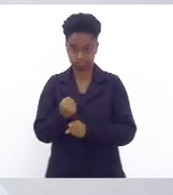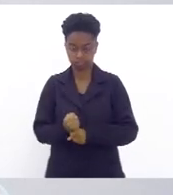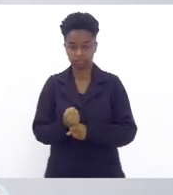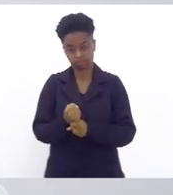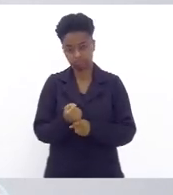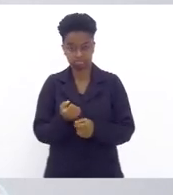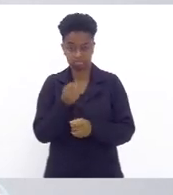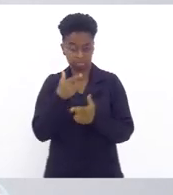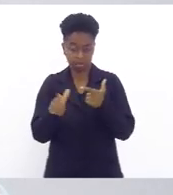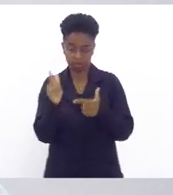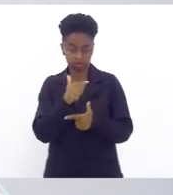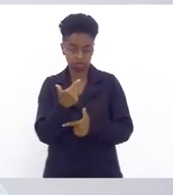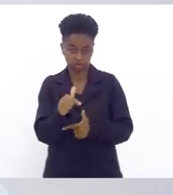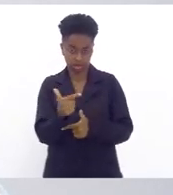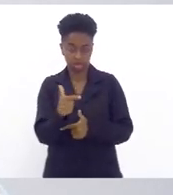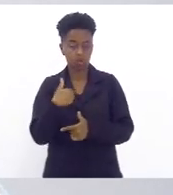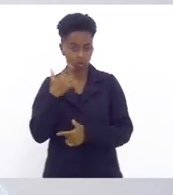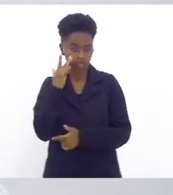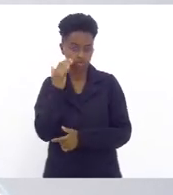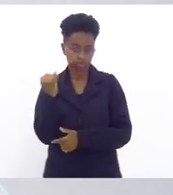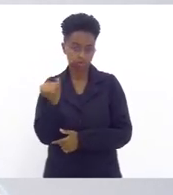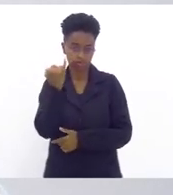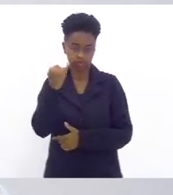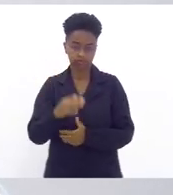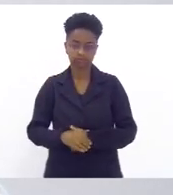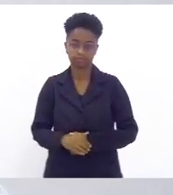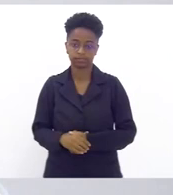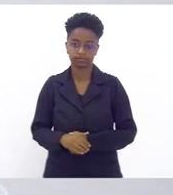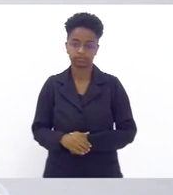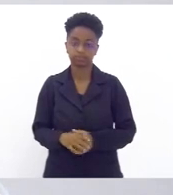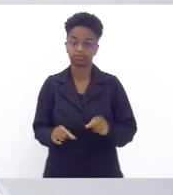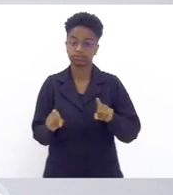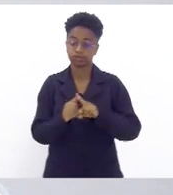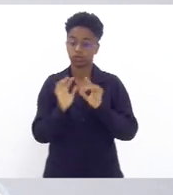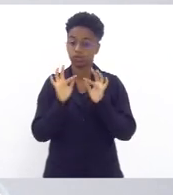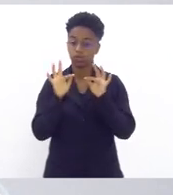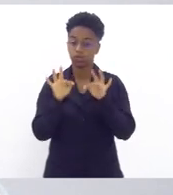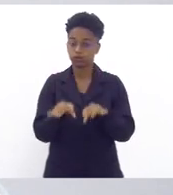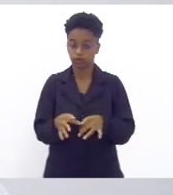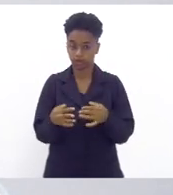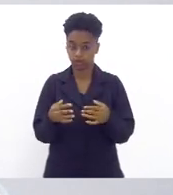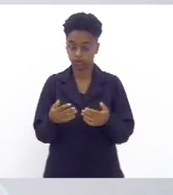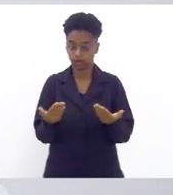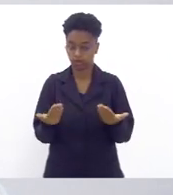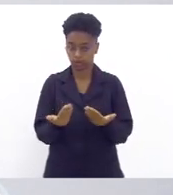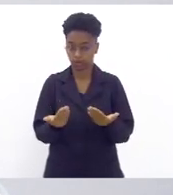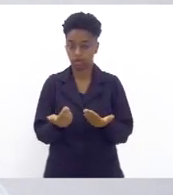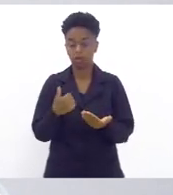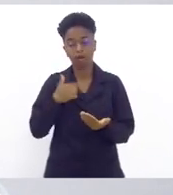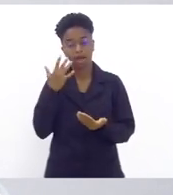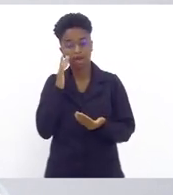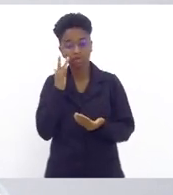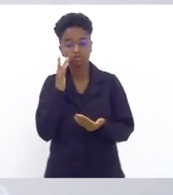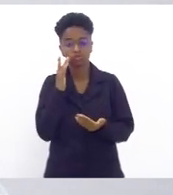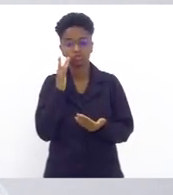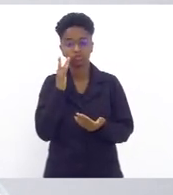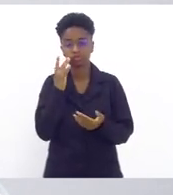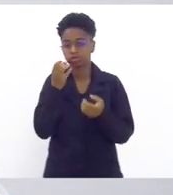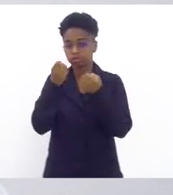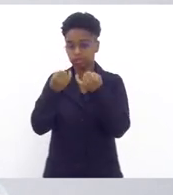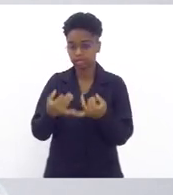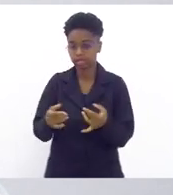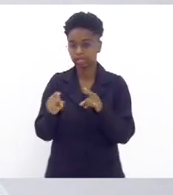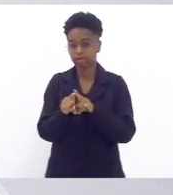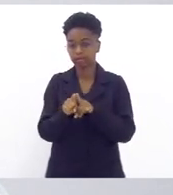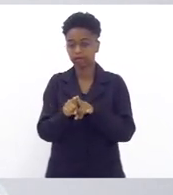Sem problema nenhum Inclusive acho importante por fim é eu acho que pontuar e também fazer um meia culpa